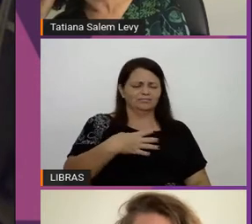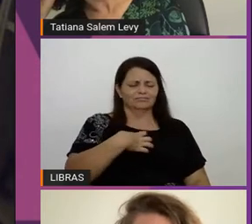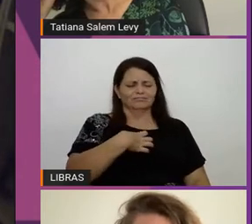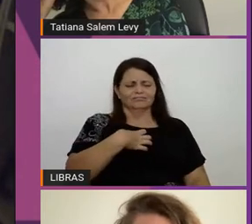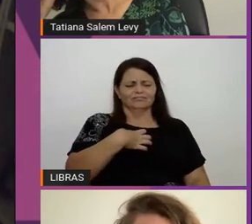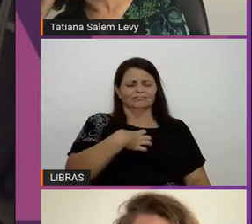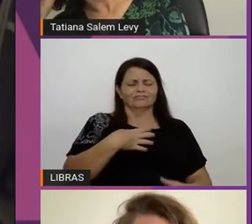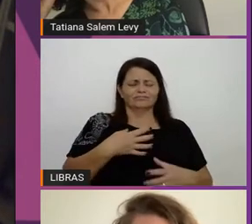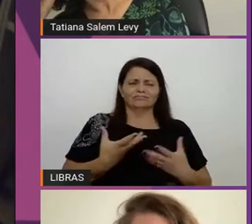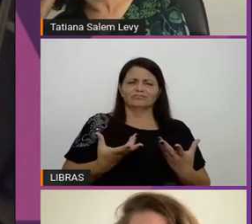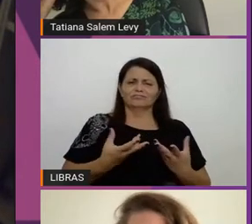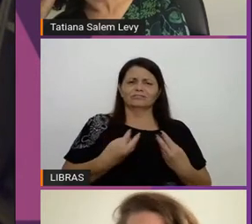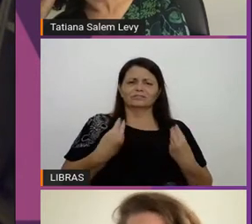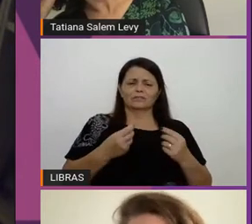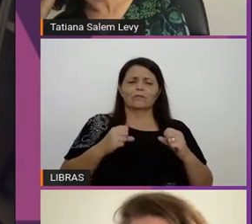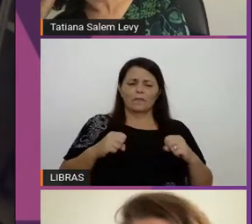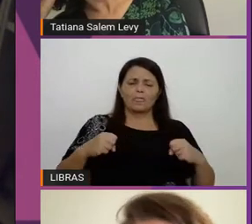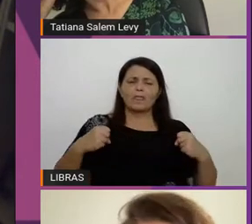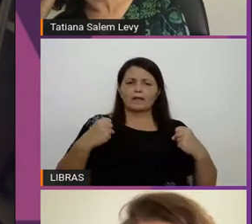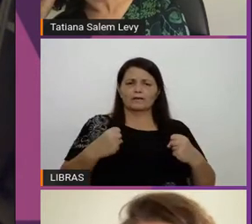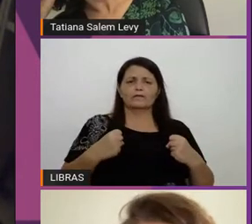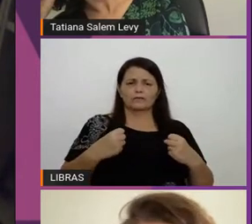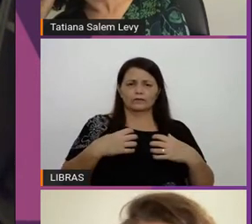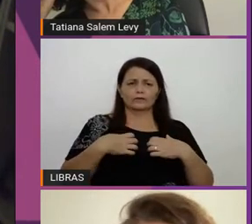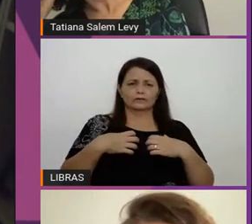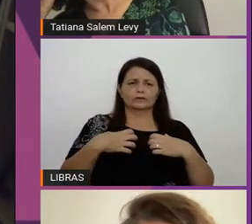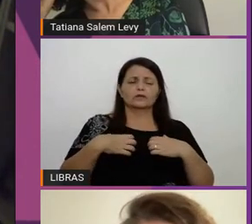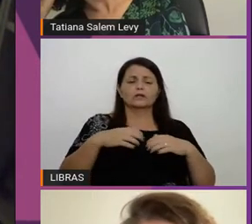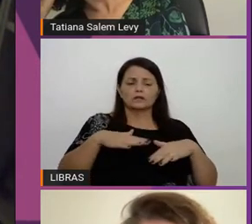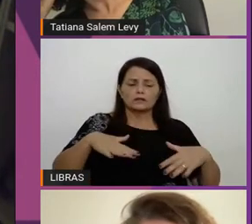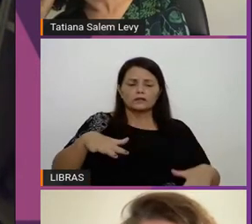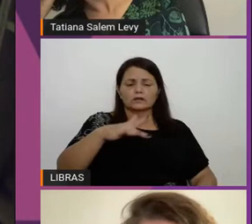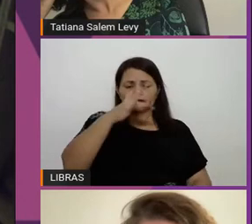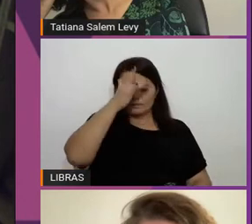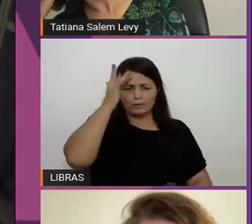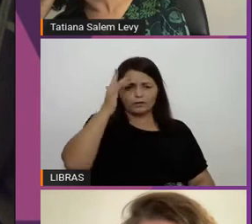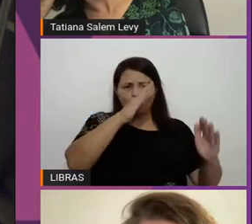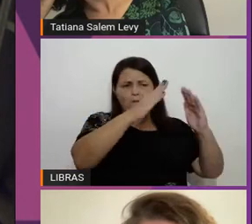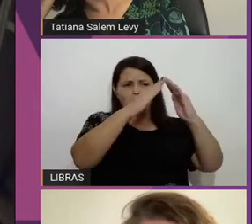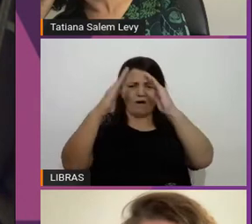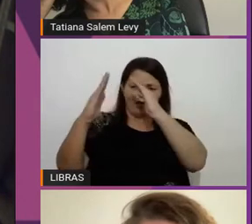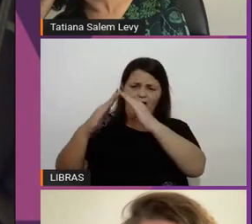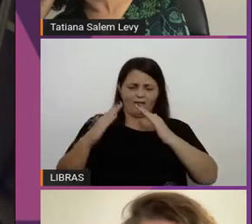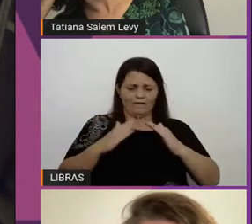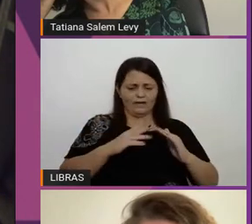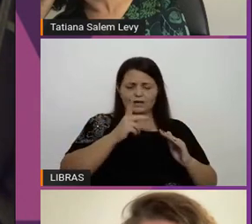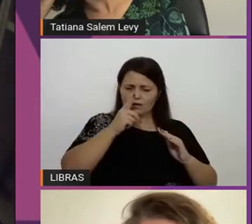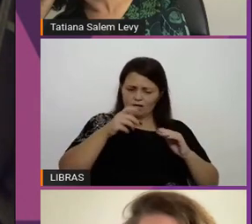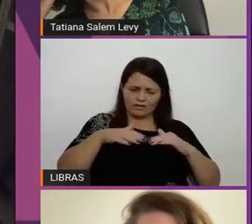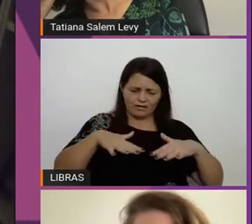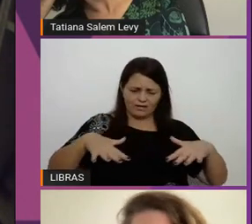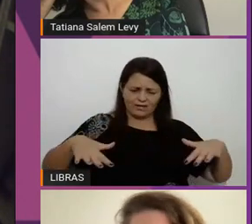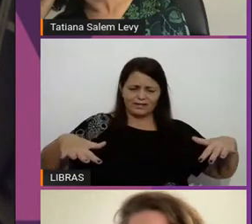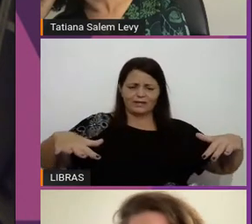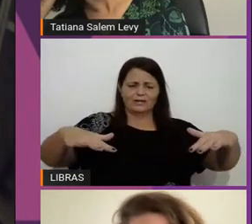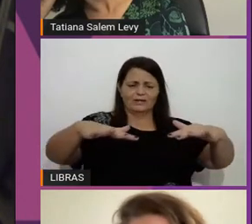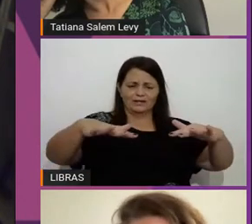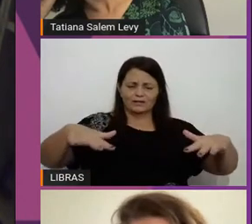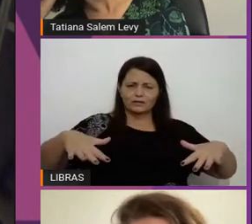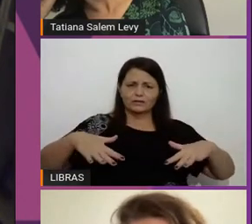impactou ver a força com que os indígenas ribeirinhos estava enfrentando aquela